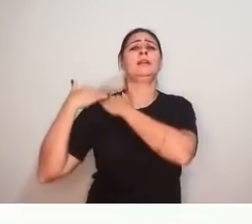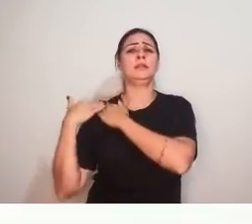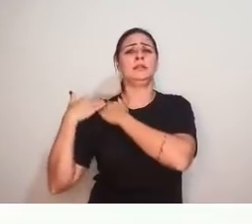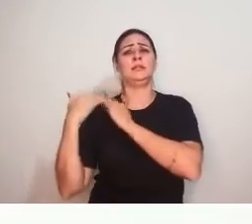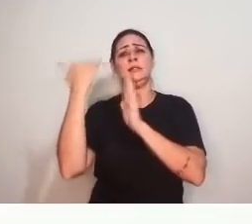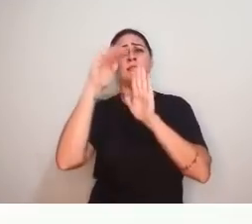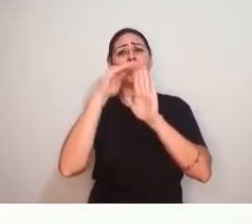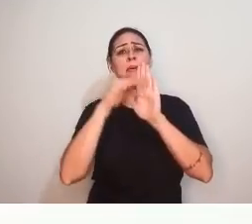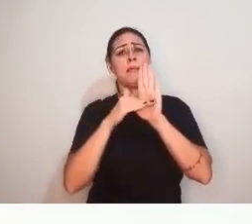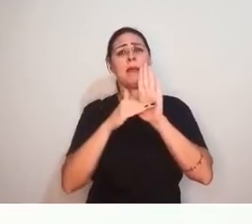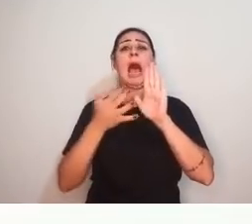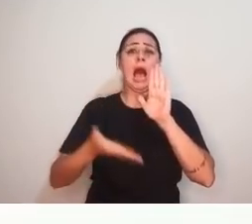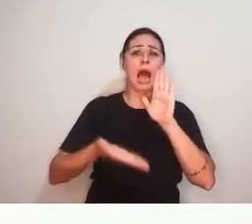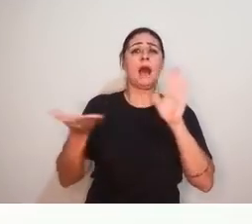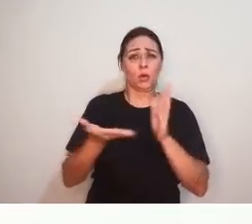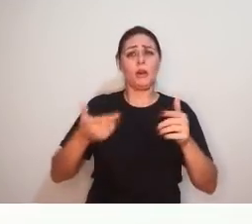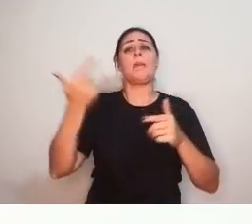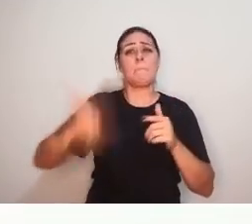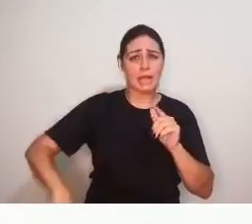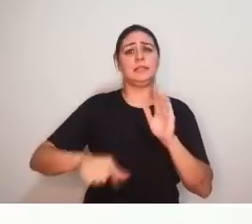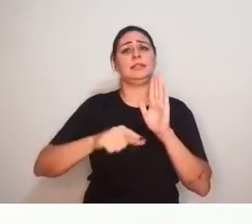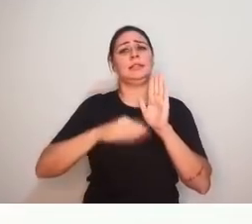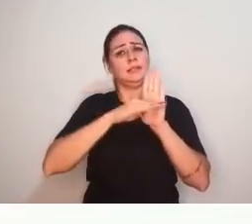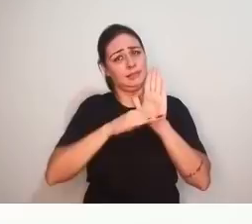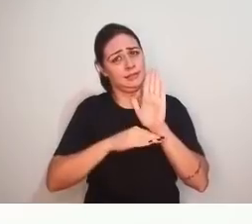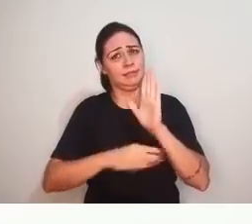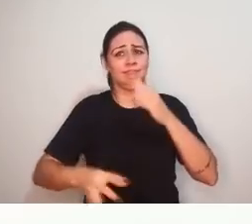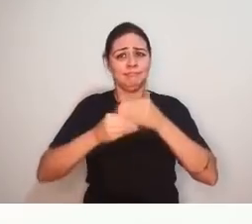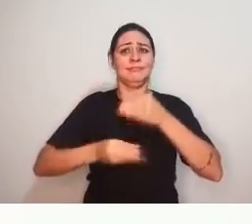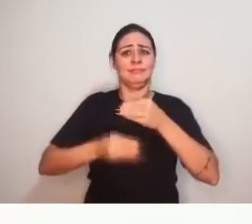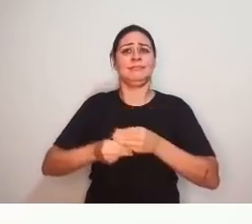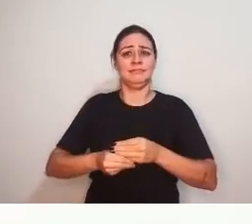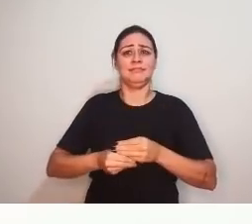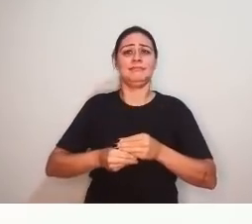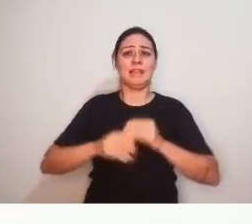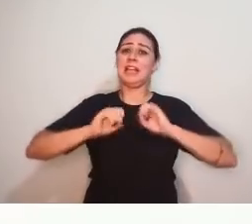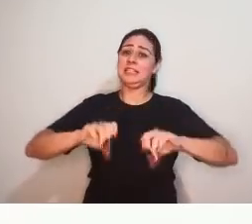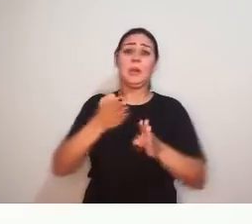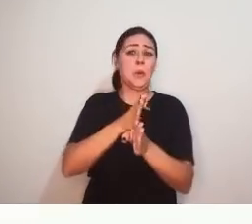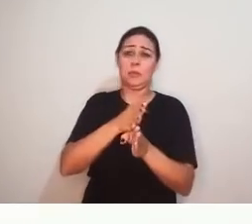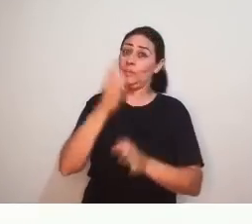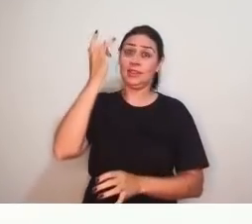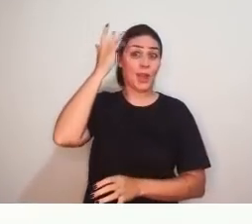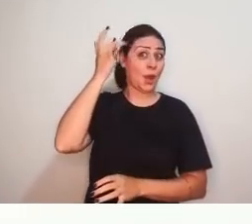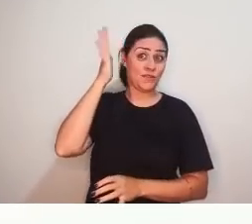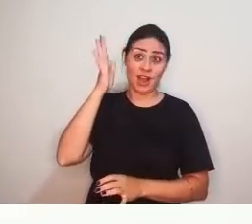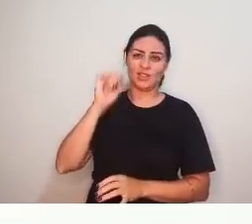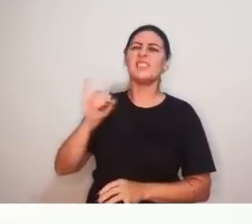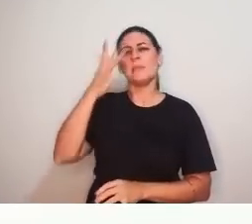além daquelas que ele já as possui, agora ele vai ter talvez mais algumas. Mas ok. Ensino híbrido, ninguém falou que ia ser fácil. Se alguém